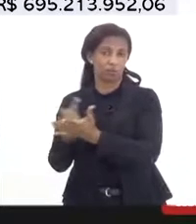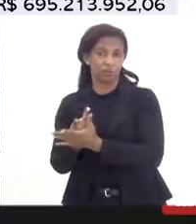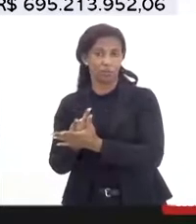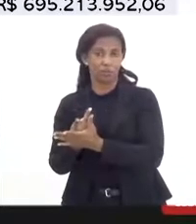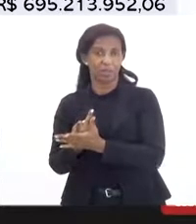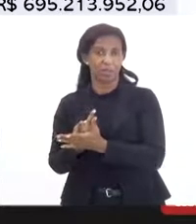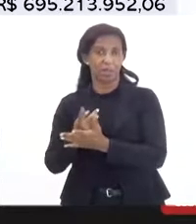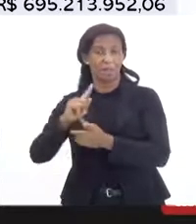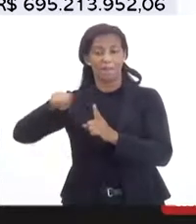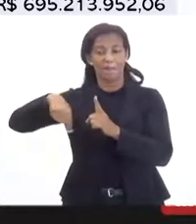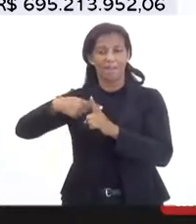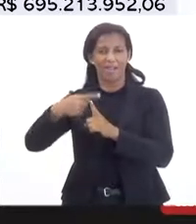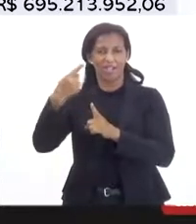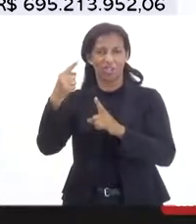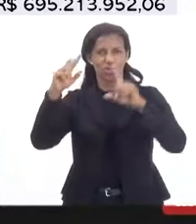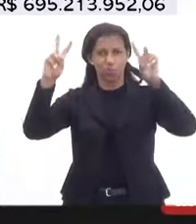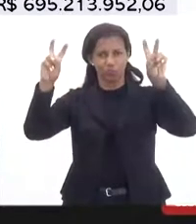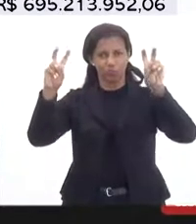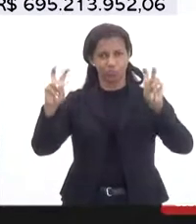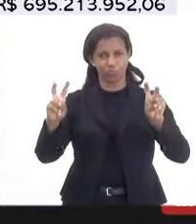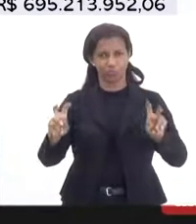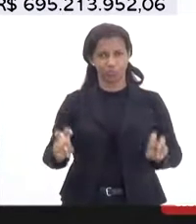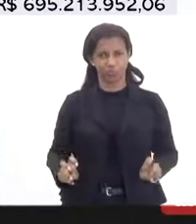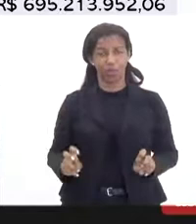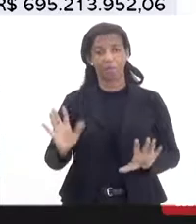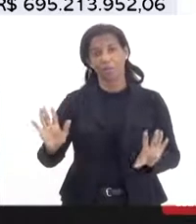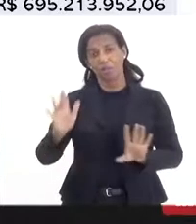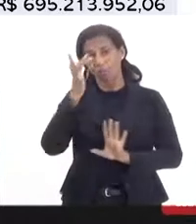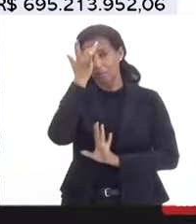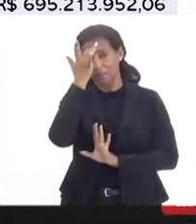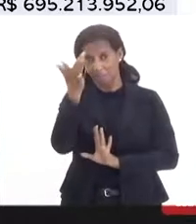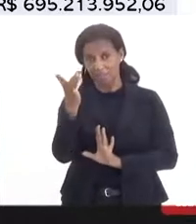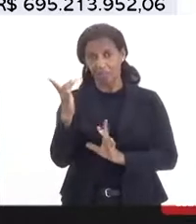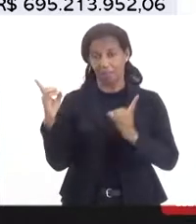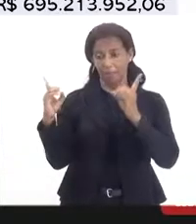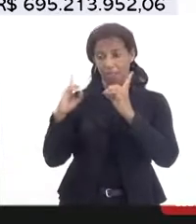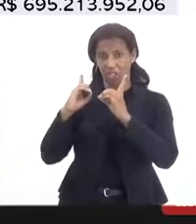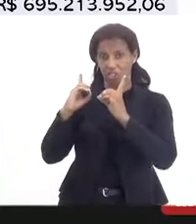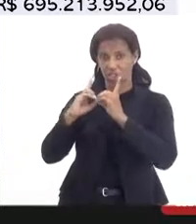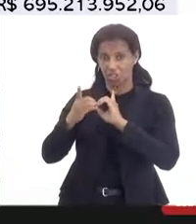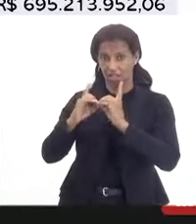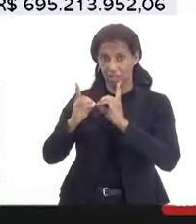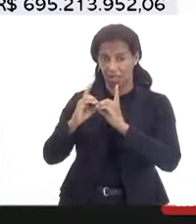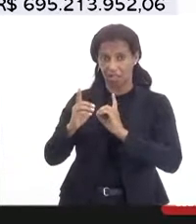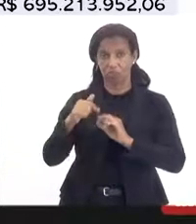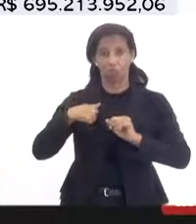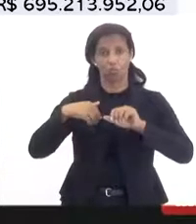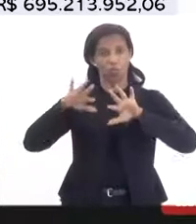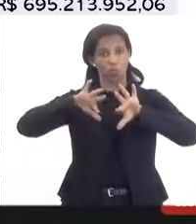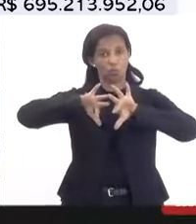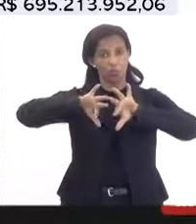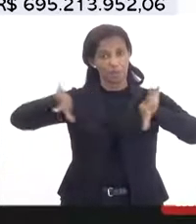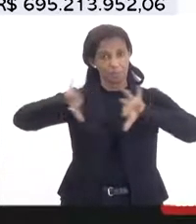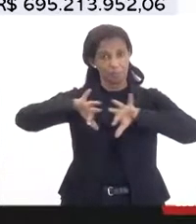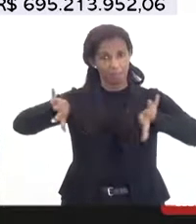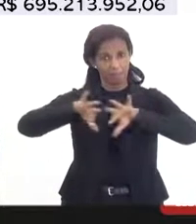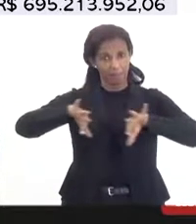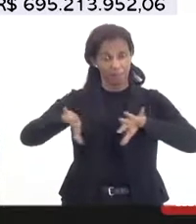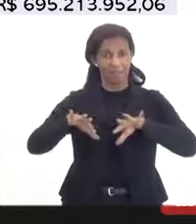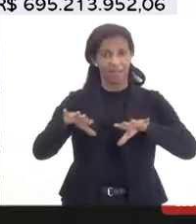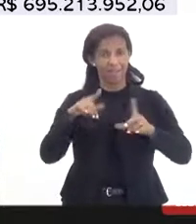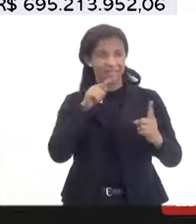abrangendo mais de uma tese. Mas para facilitar, tá? Para ser didático, eu dividi essas teses e